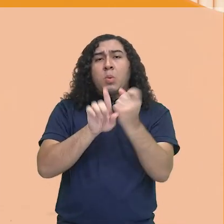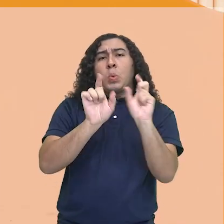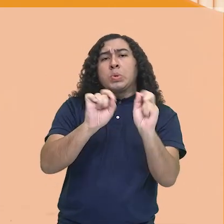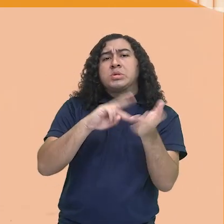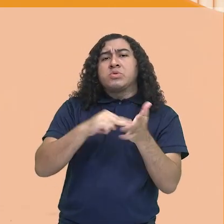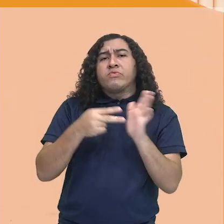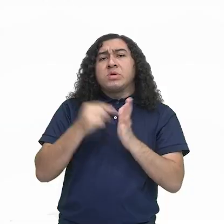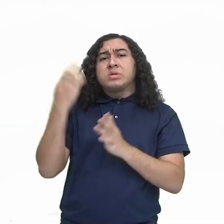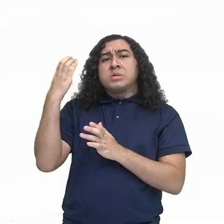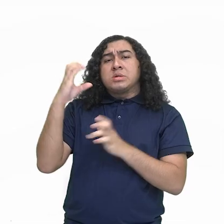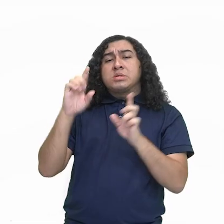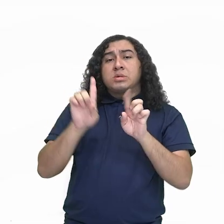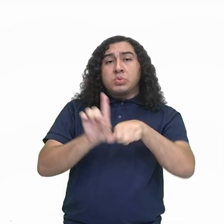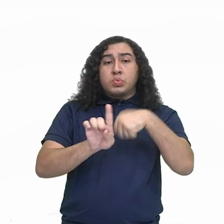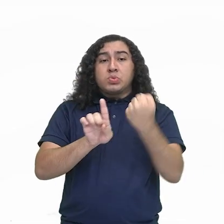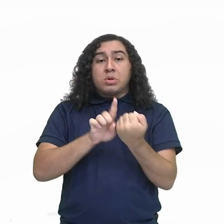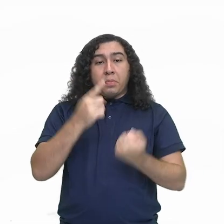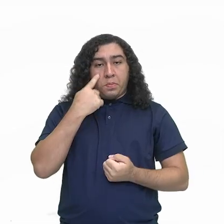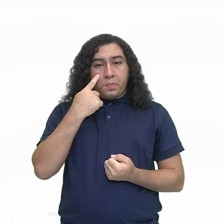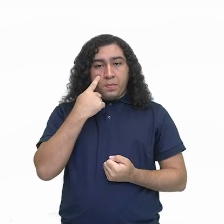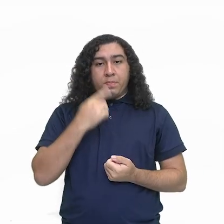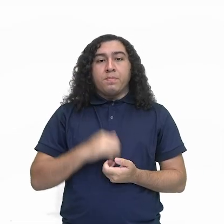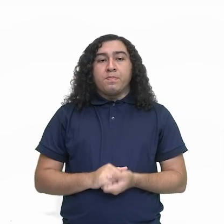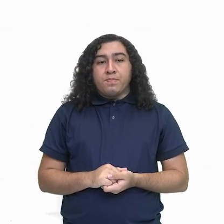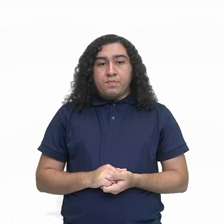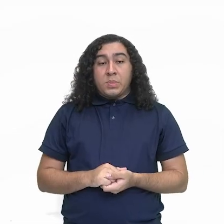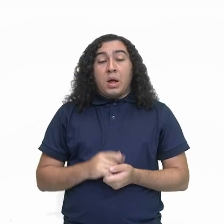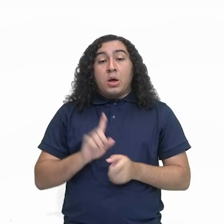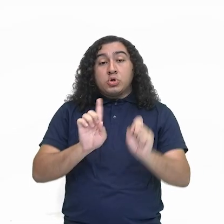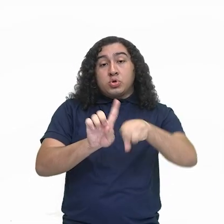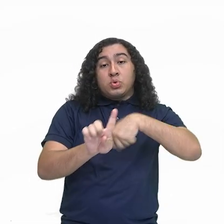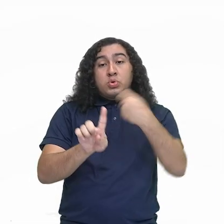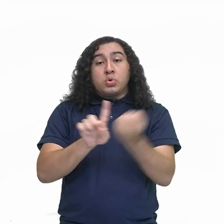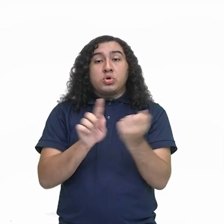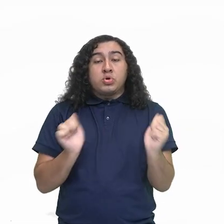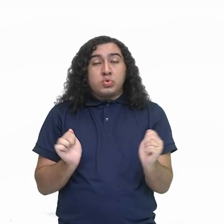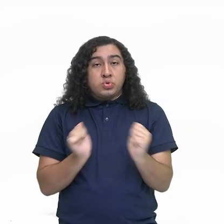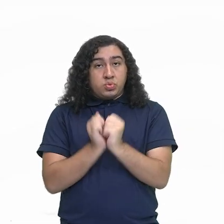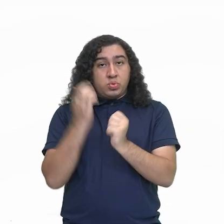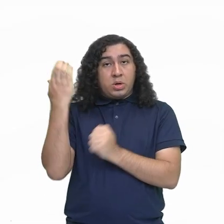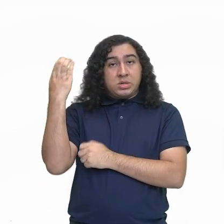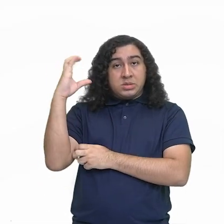ciências sociais? Vamos ver, então? A sociologia, juntamente com